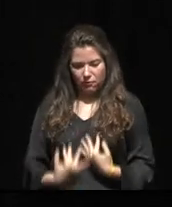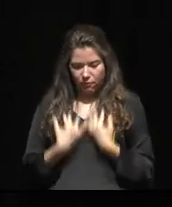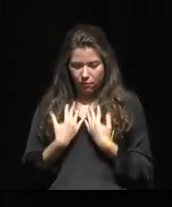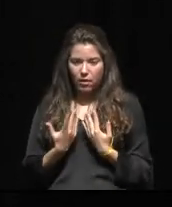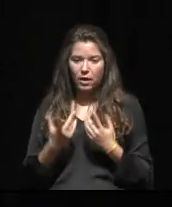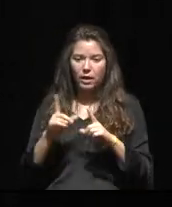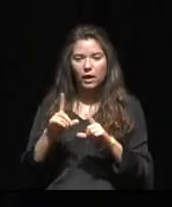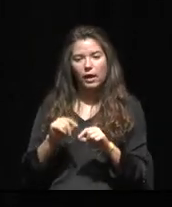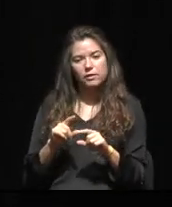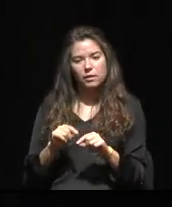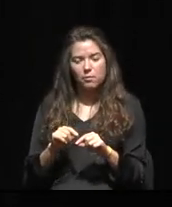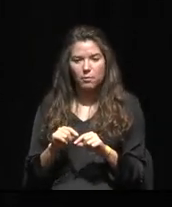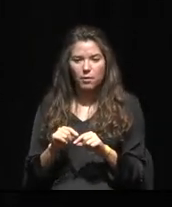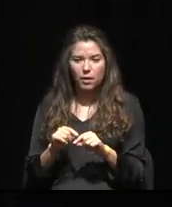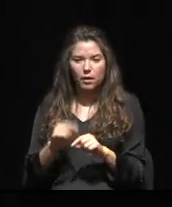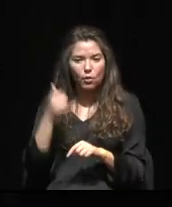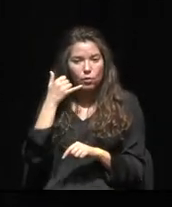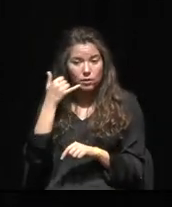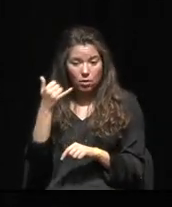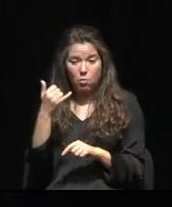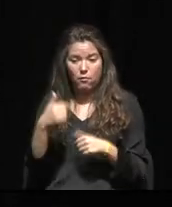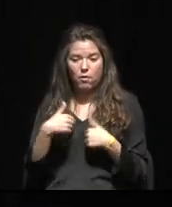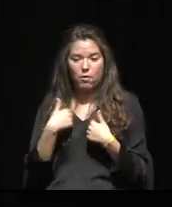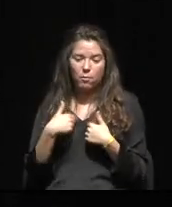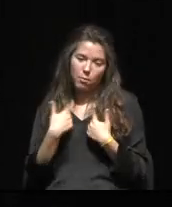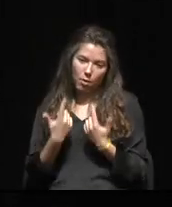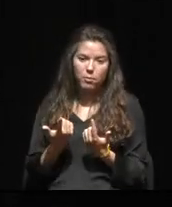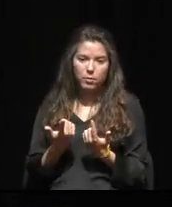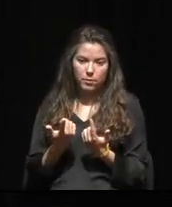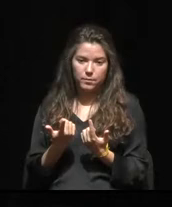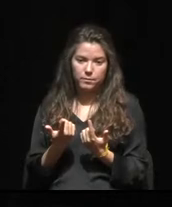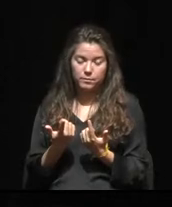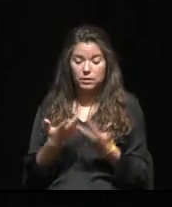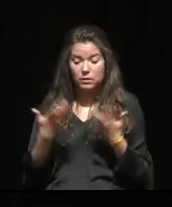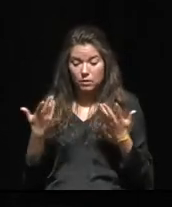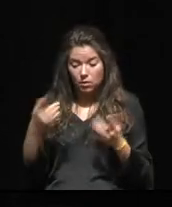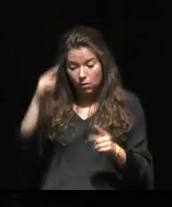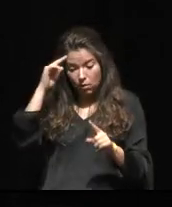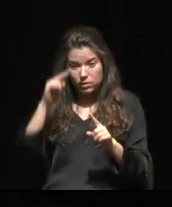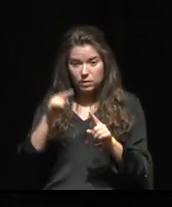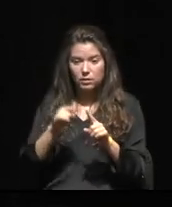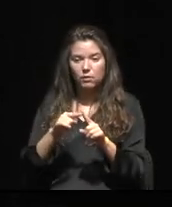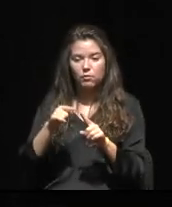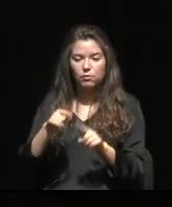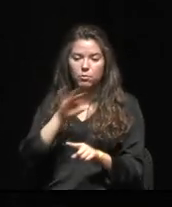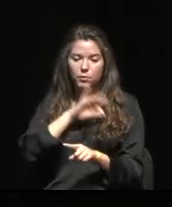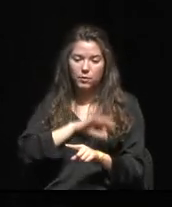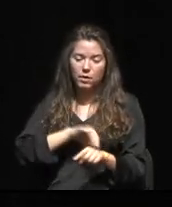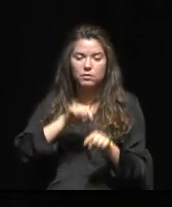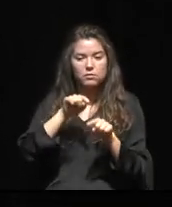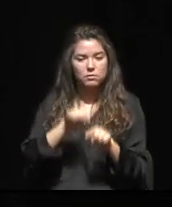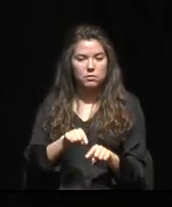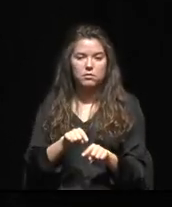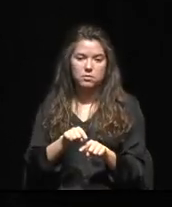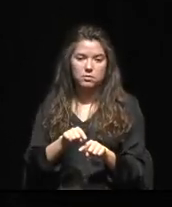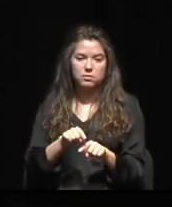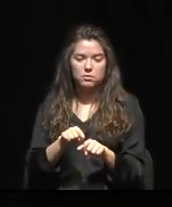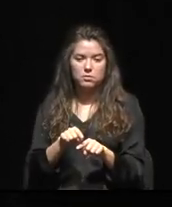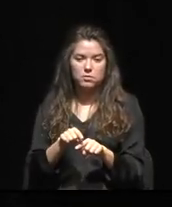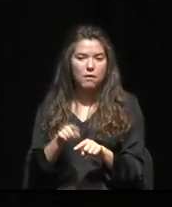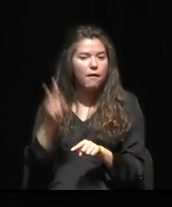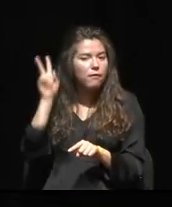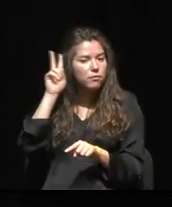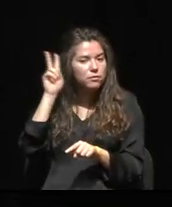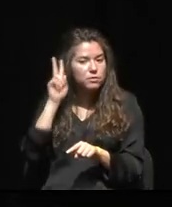e a terem de utilizar os seus telemóveis particulares para concluir estes profissionais não beneficiaram da